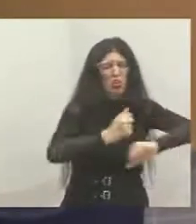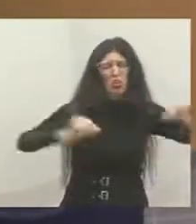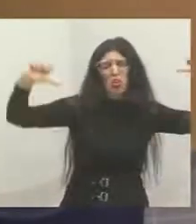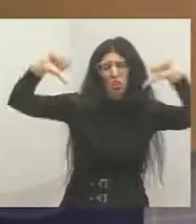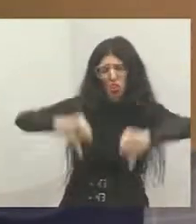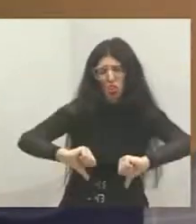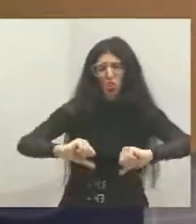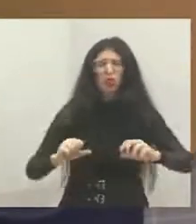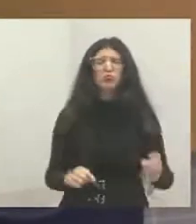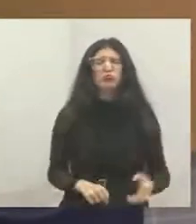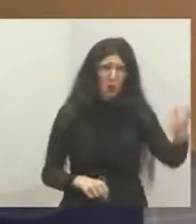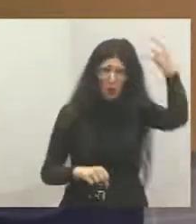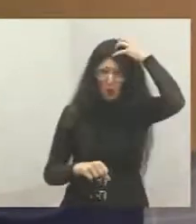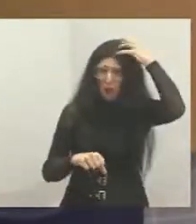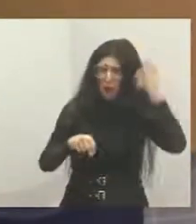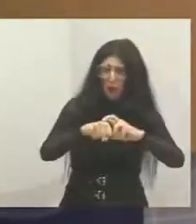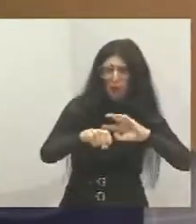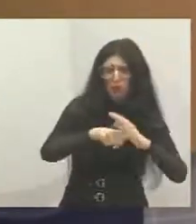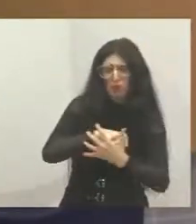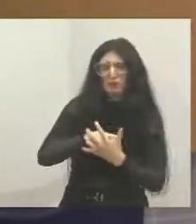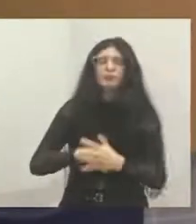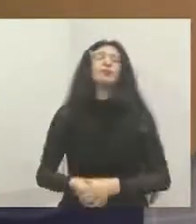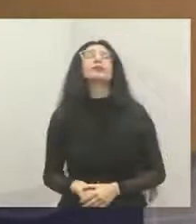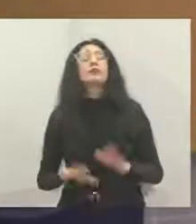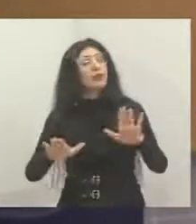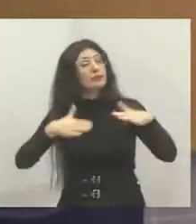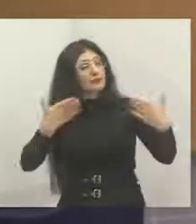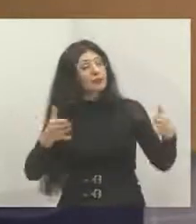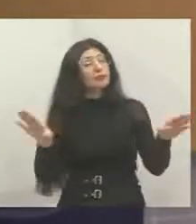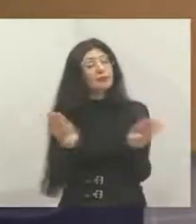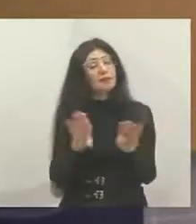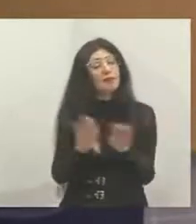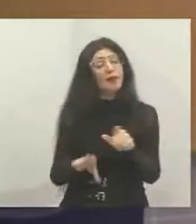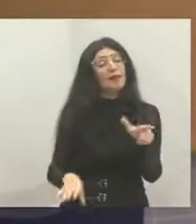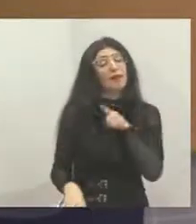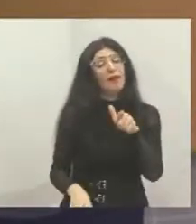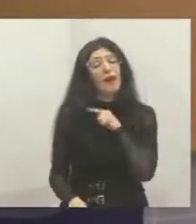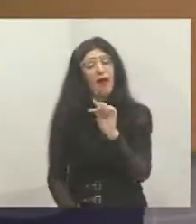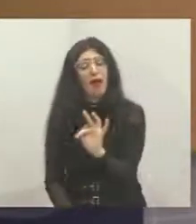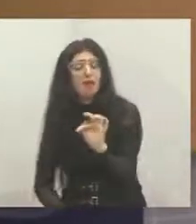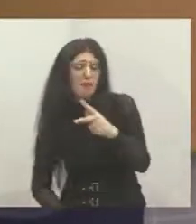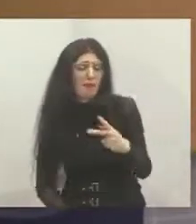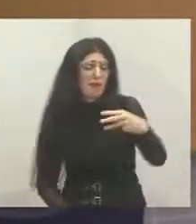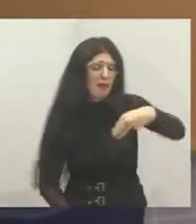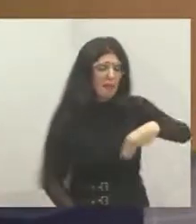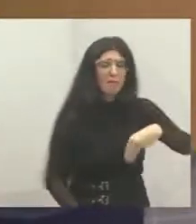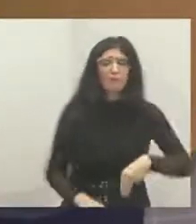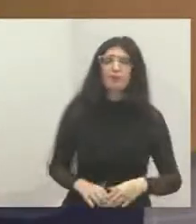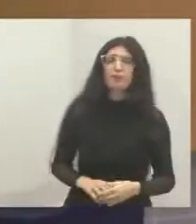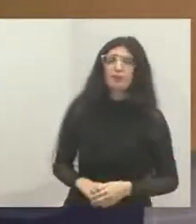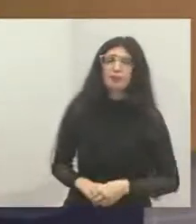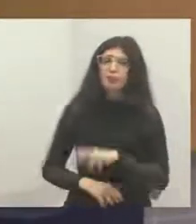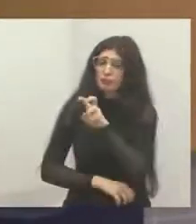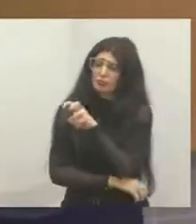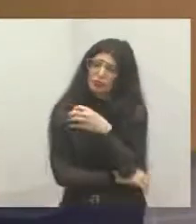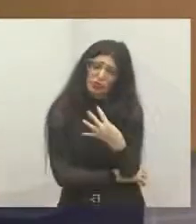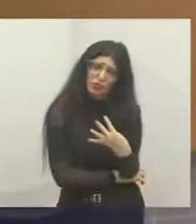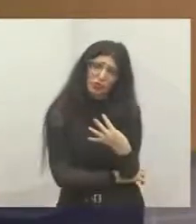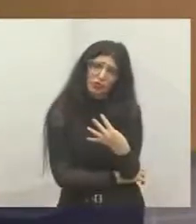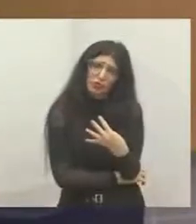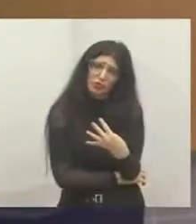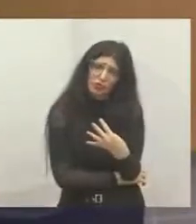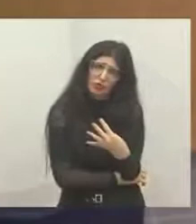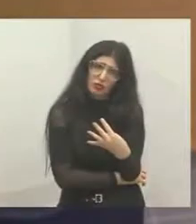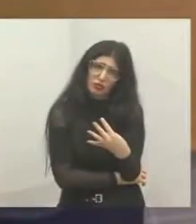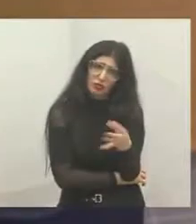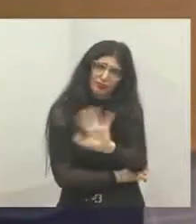hoje, temos aqui o FPM também. Nós temos uma meta aqui, até esse momento, 59%, como menciona a